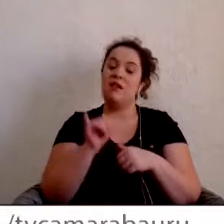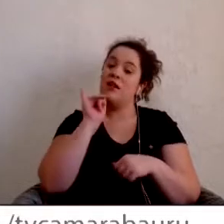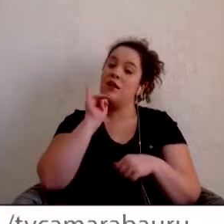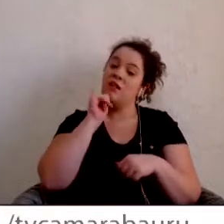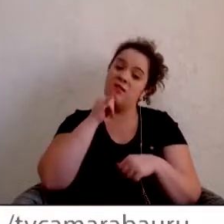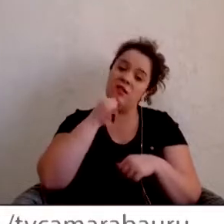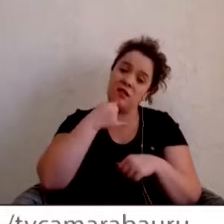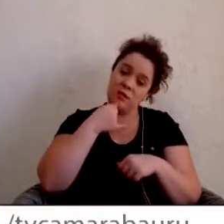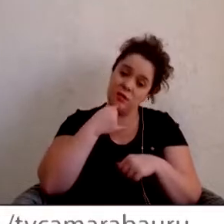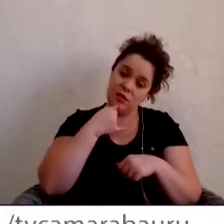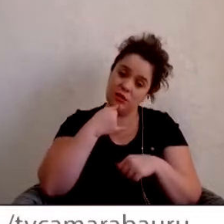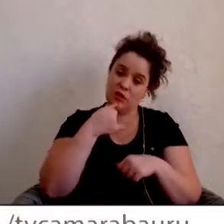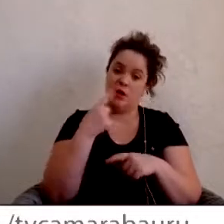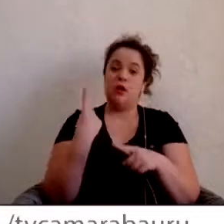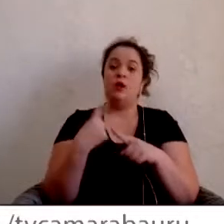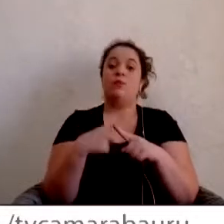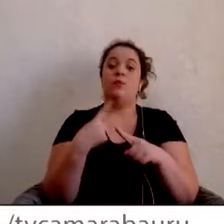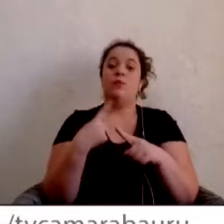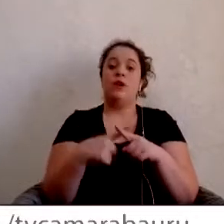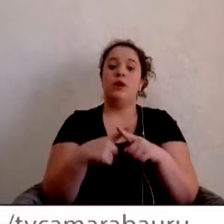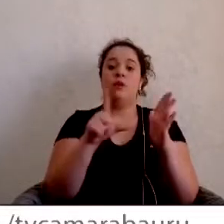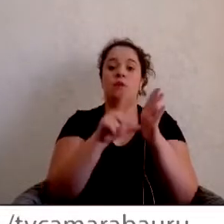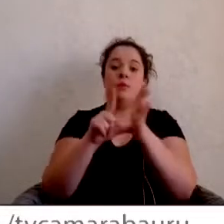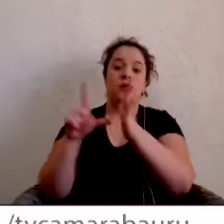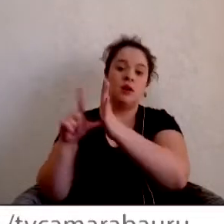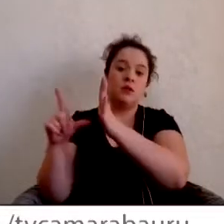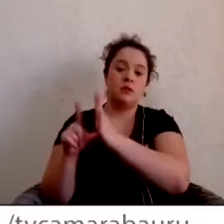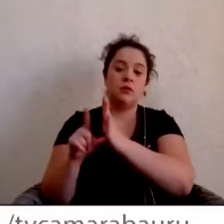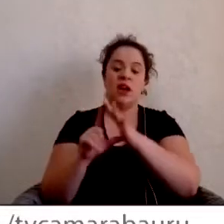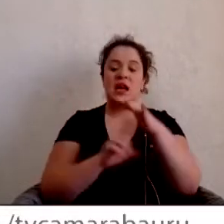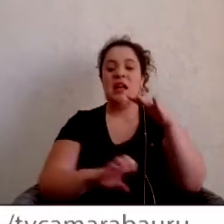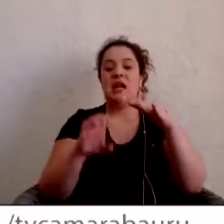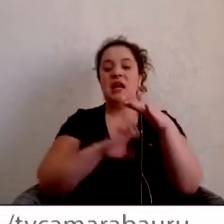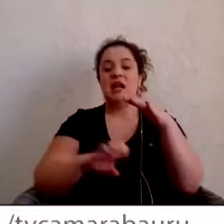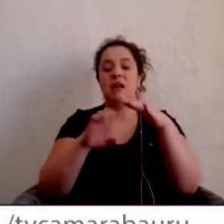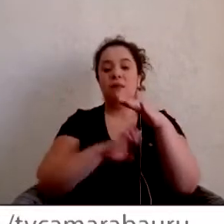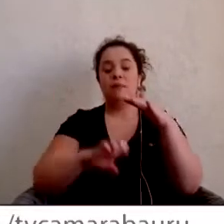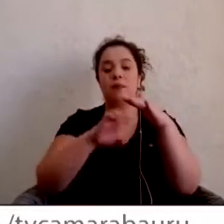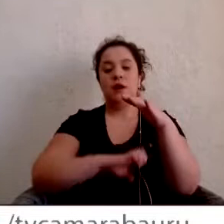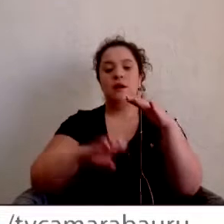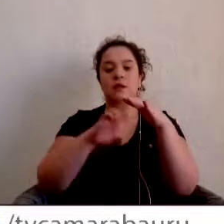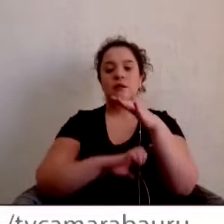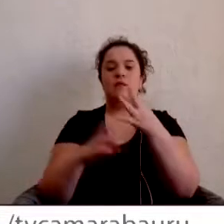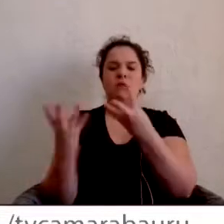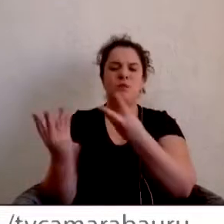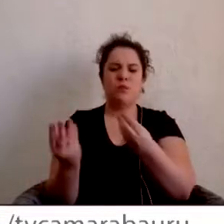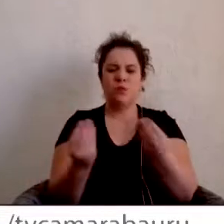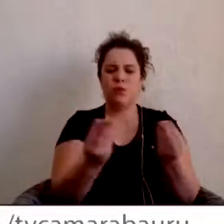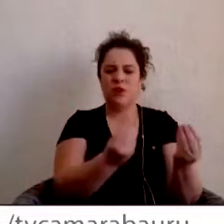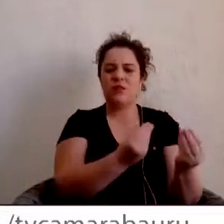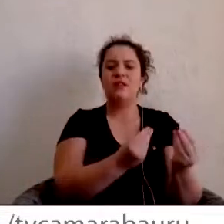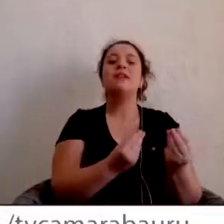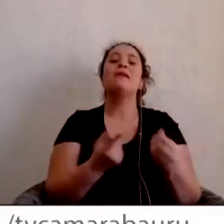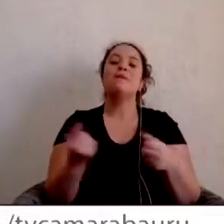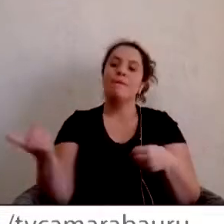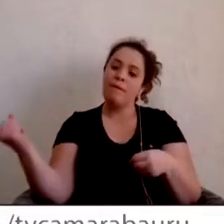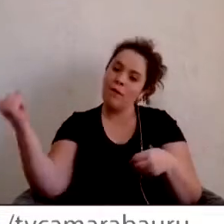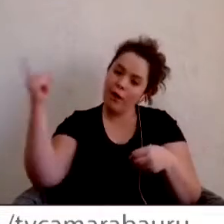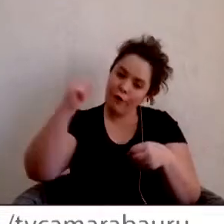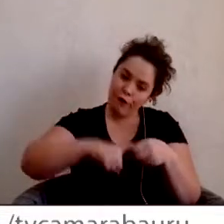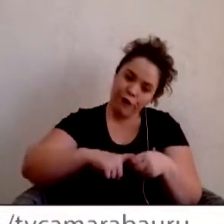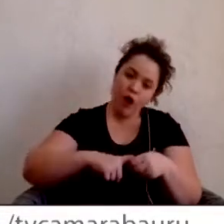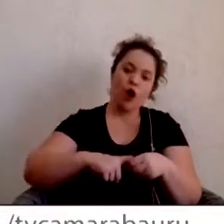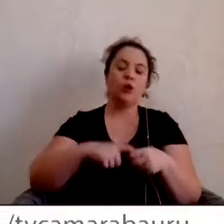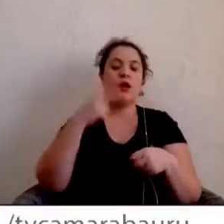e muitas empresas da área de prestação de serviços também retornam às suas atividades